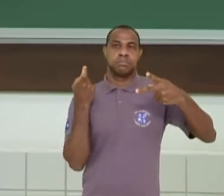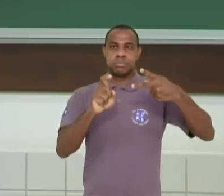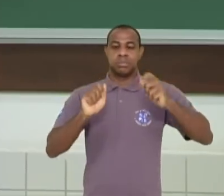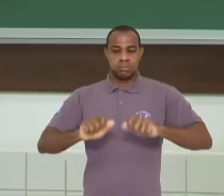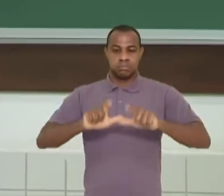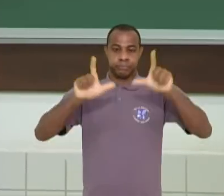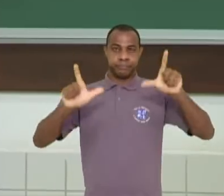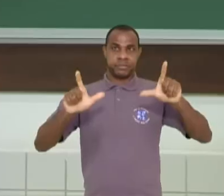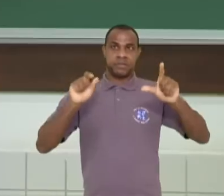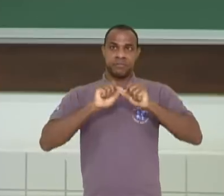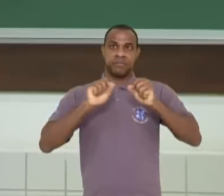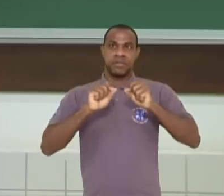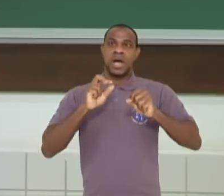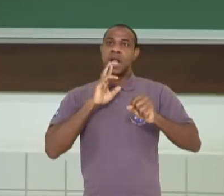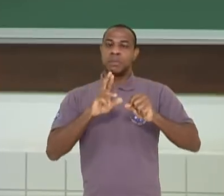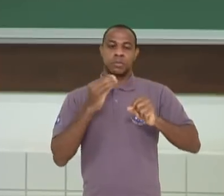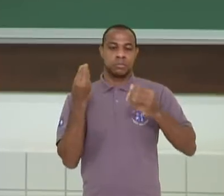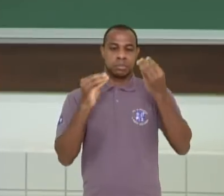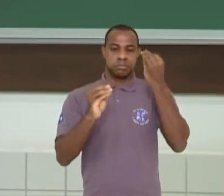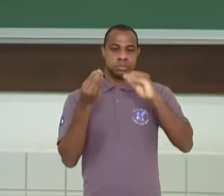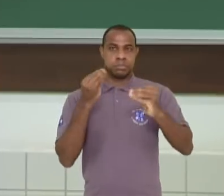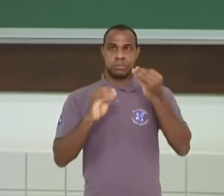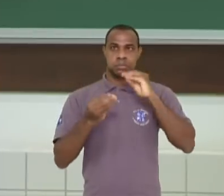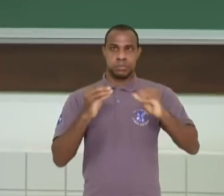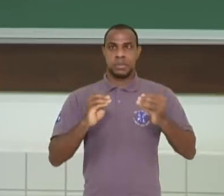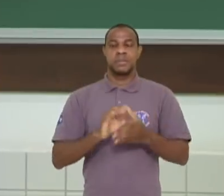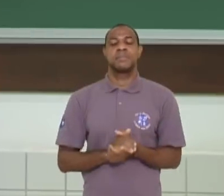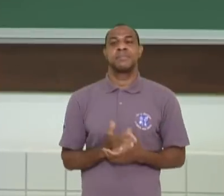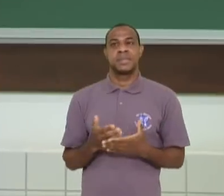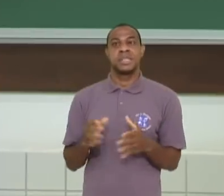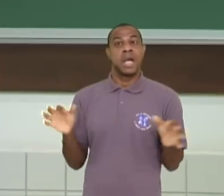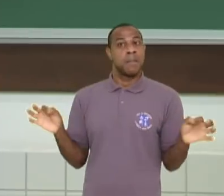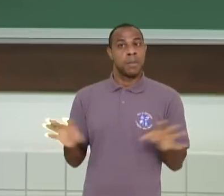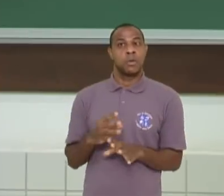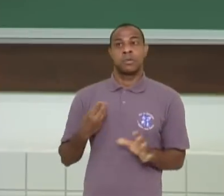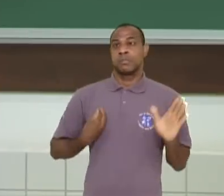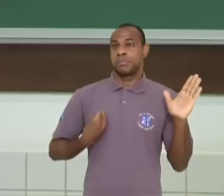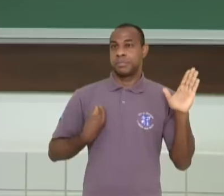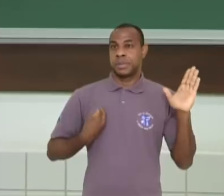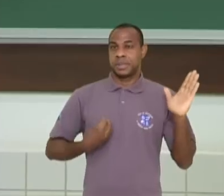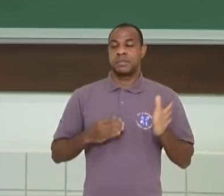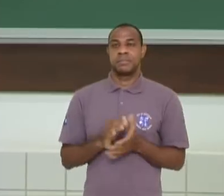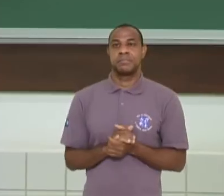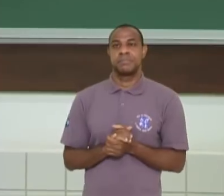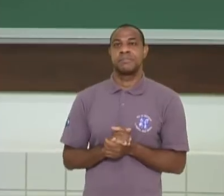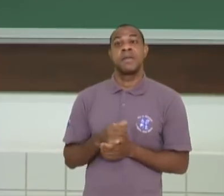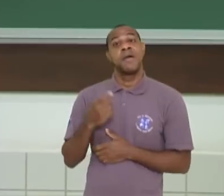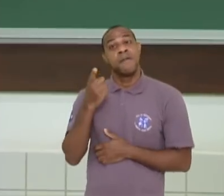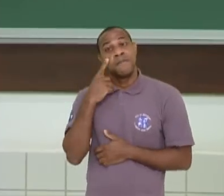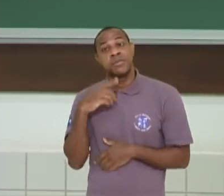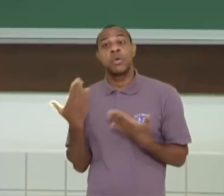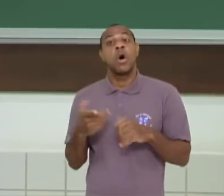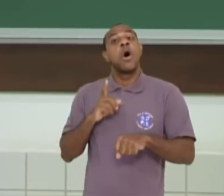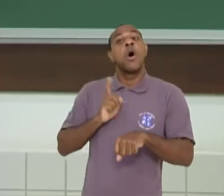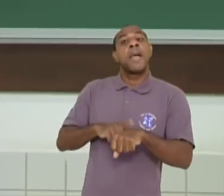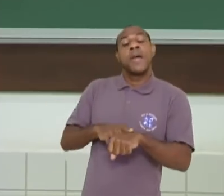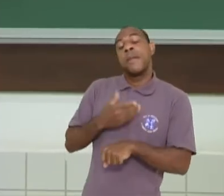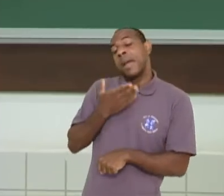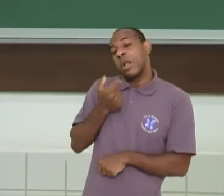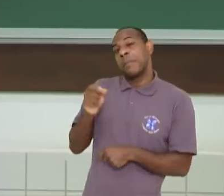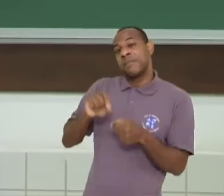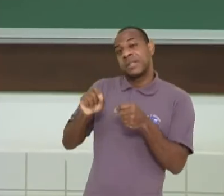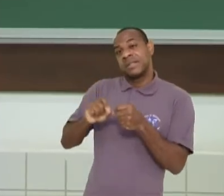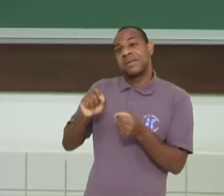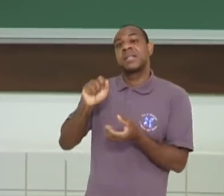esses 2 exercícios. Aconselho vocês, crie uma rotina, acha um horário, encaixe o melhor horário para você estar realizando as atividades,